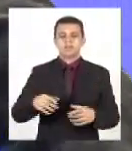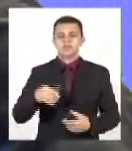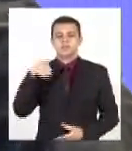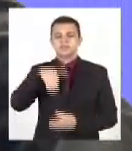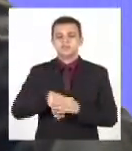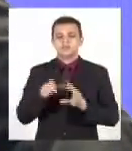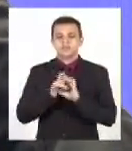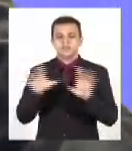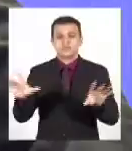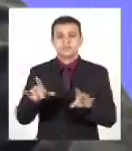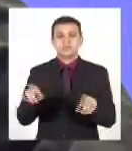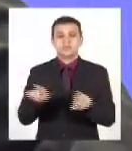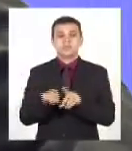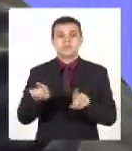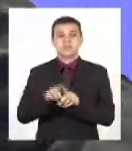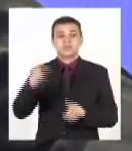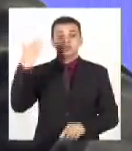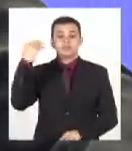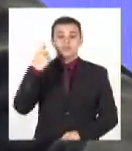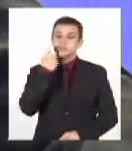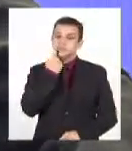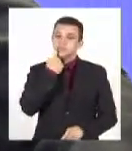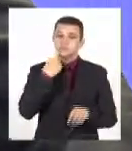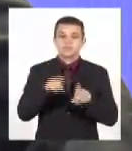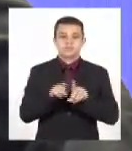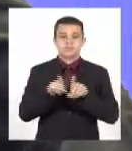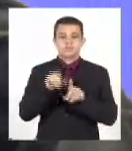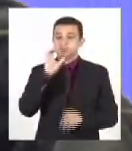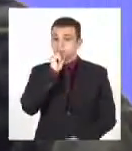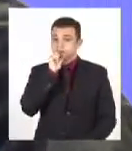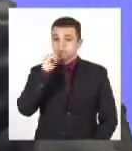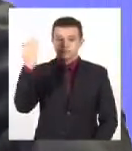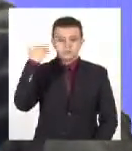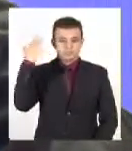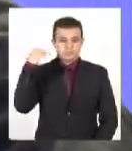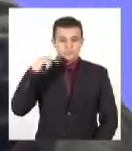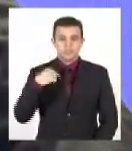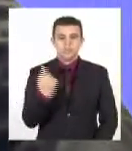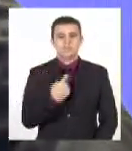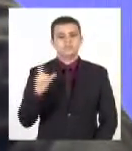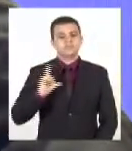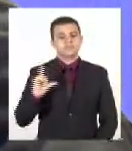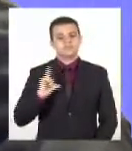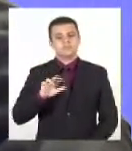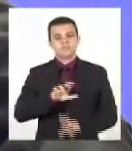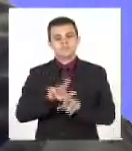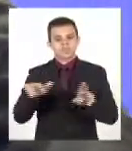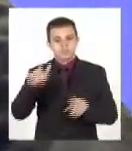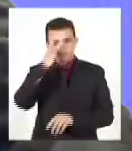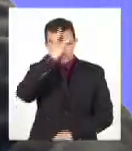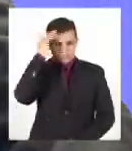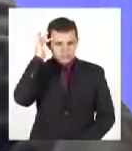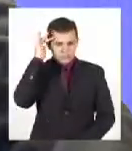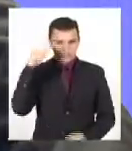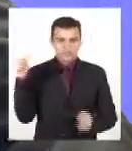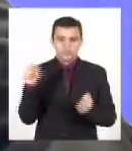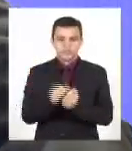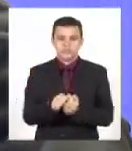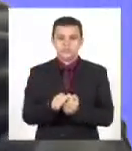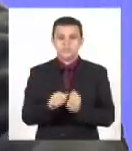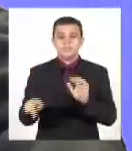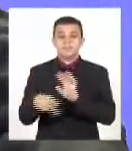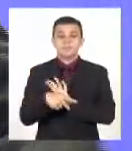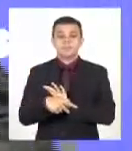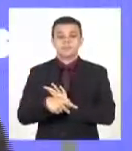na última sexta e sábado a presença de ilustres companheiros da direção nacional